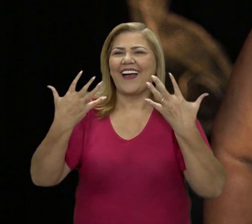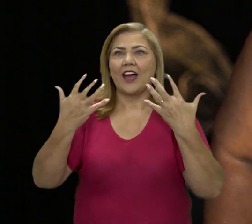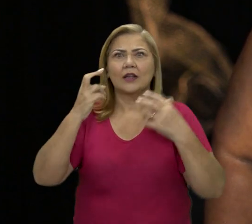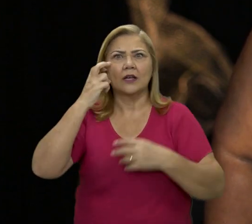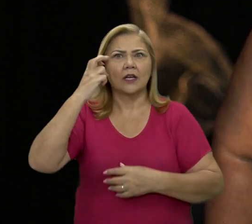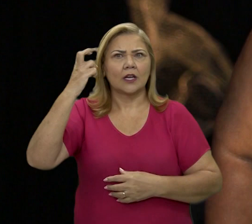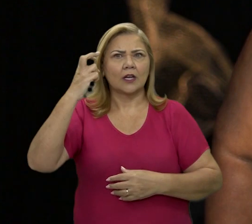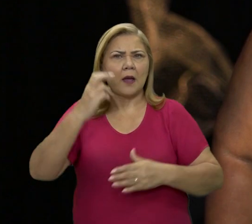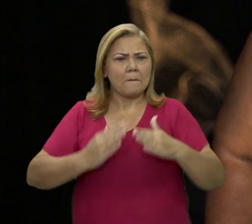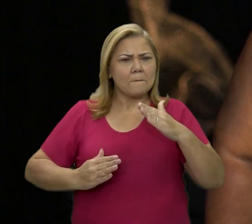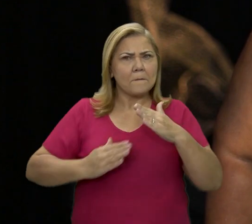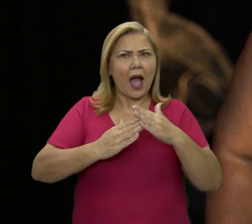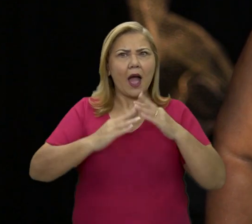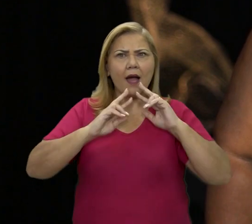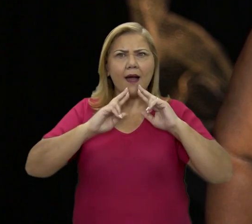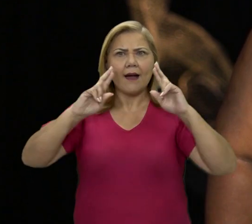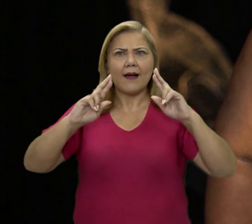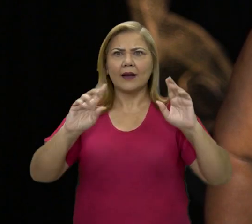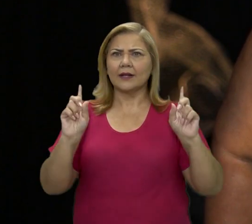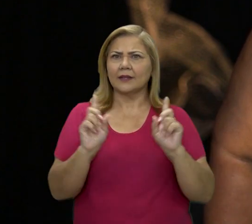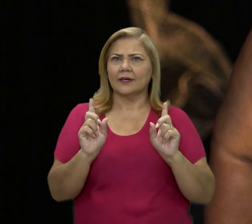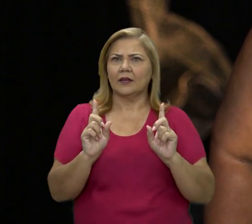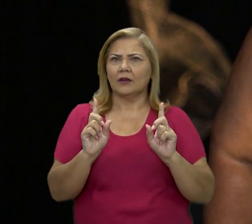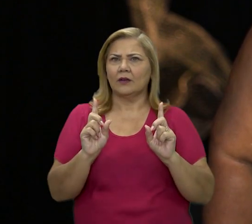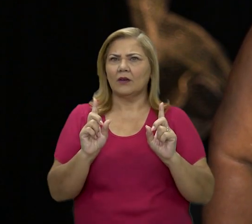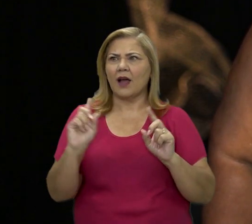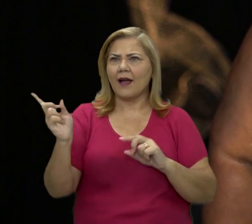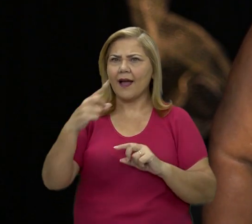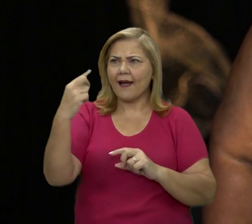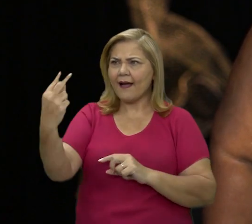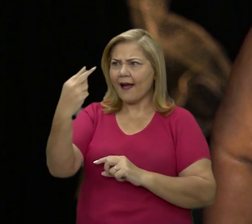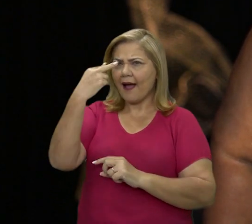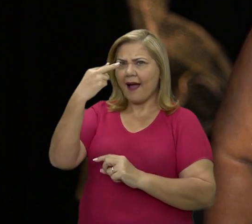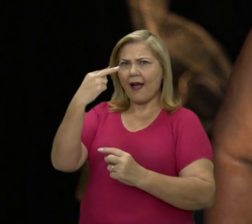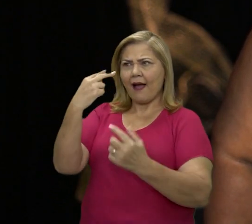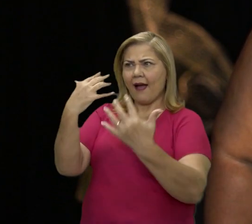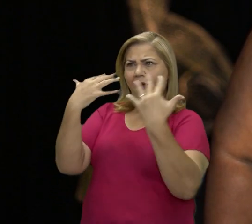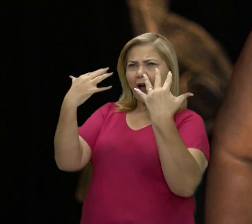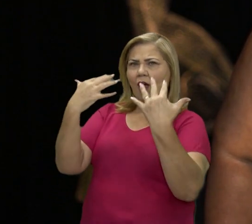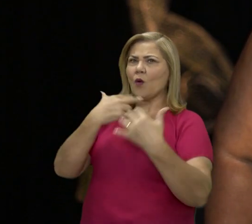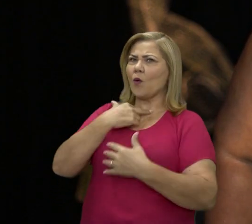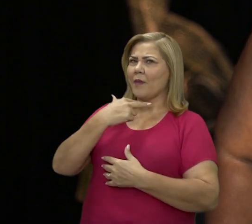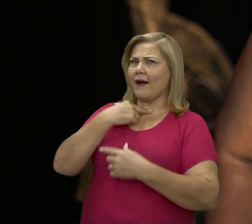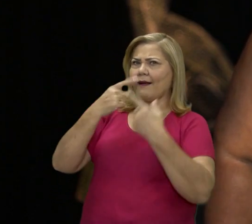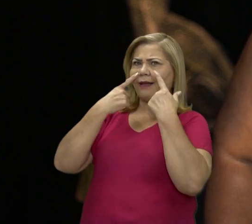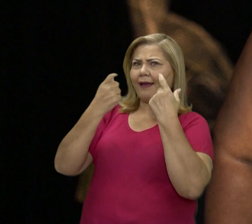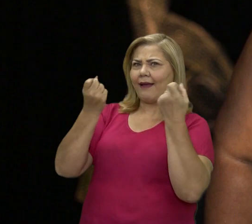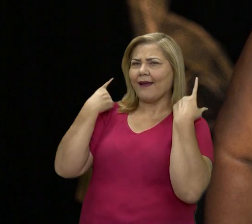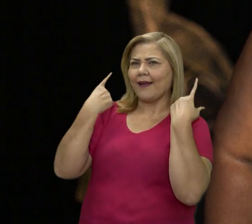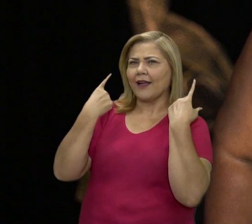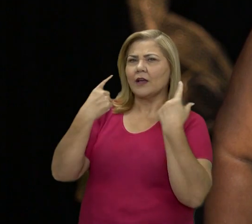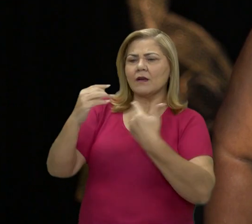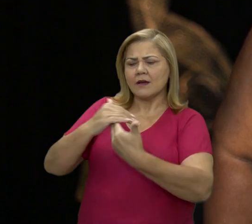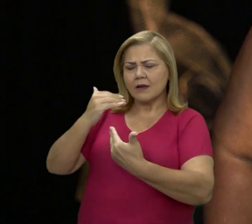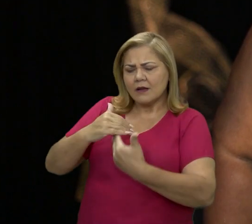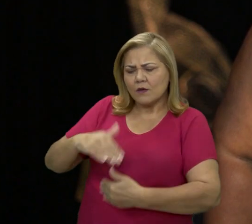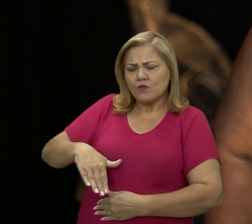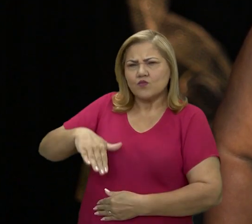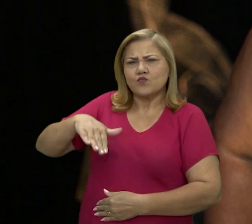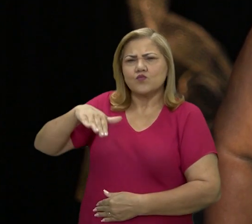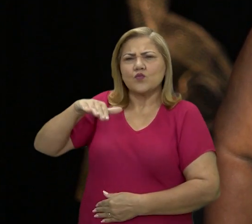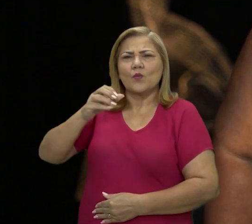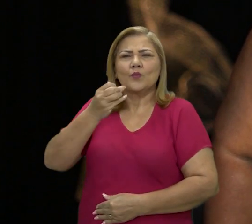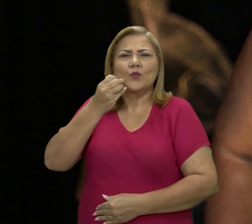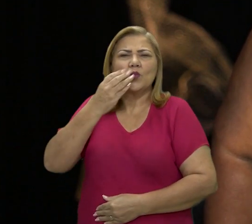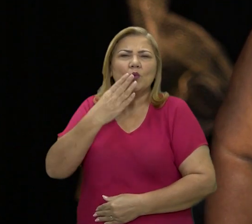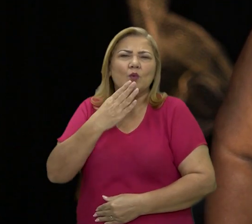que encanta, inteligente, mas não o suficiente para reclamar. Ninguém vai ouvir, estão todos ocupados. Eu fui